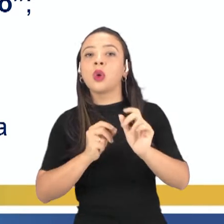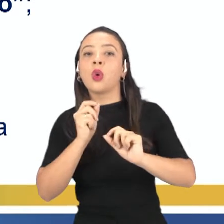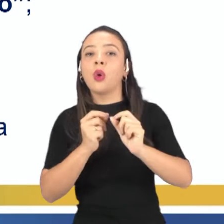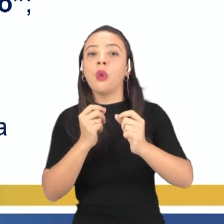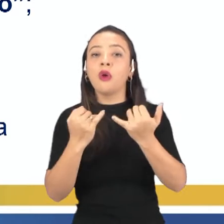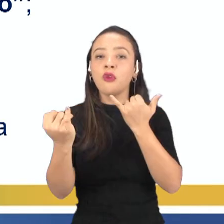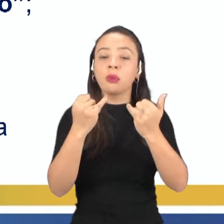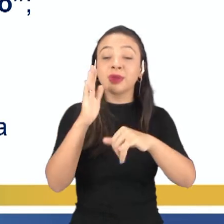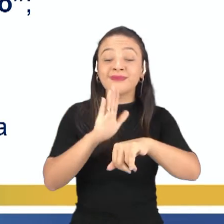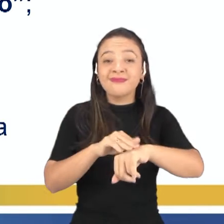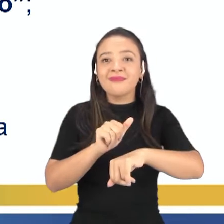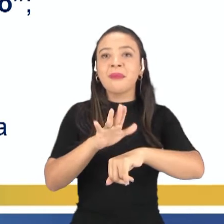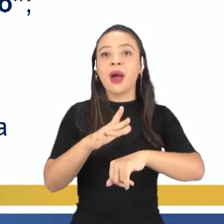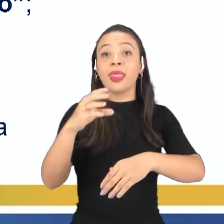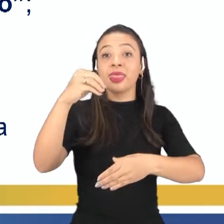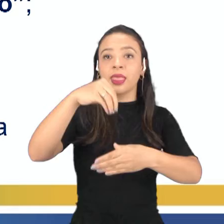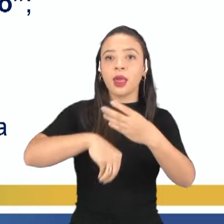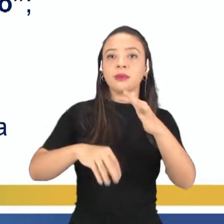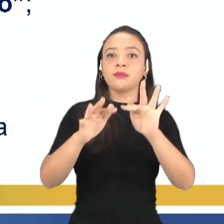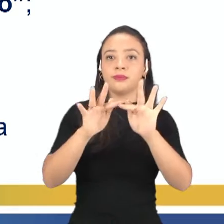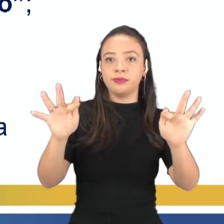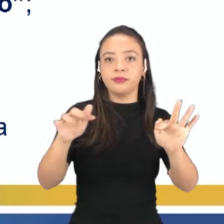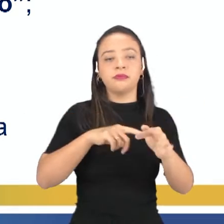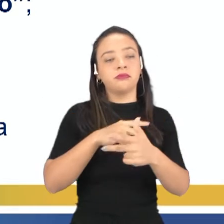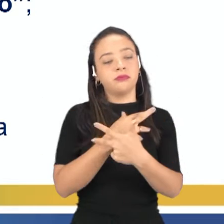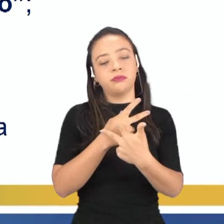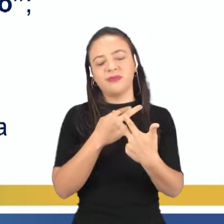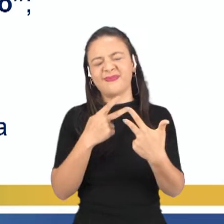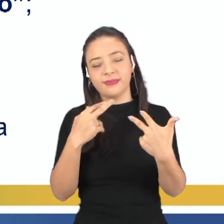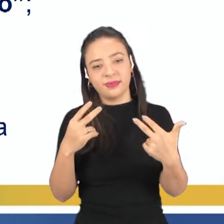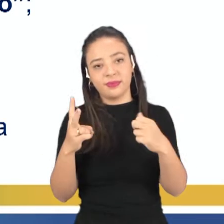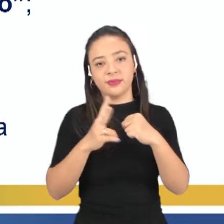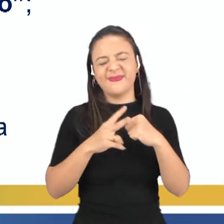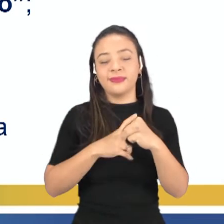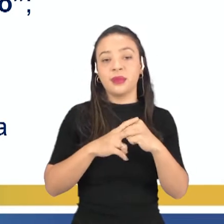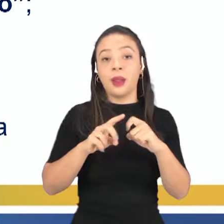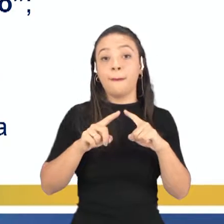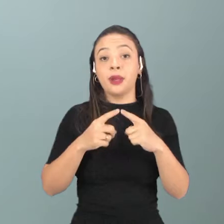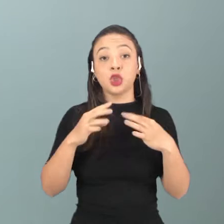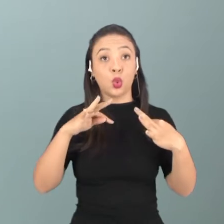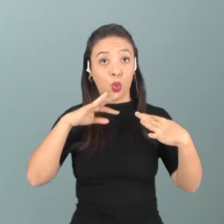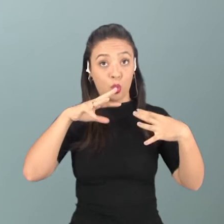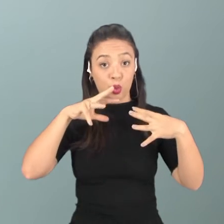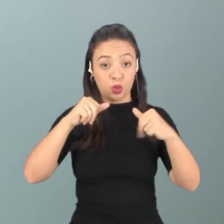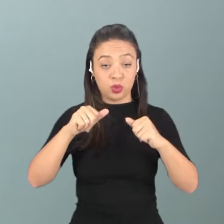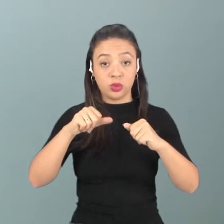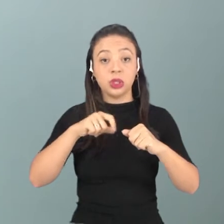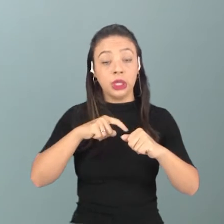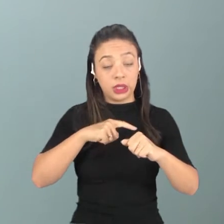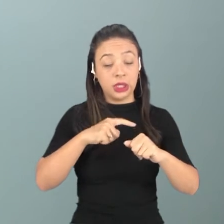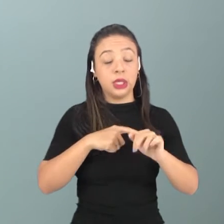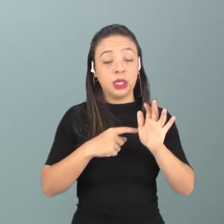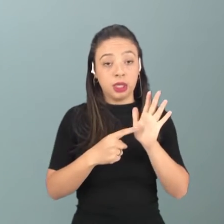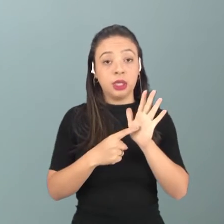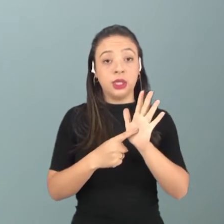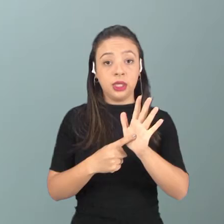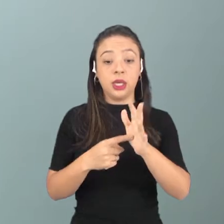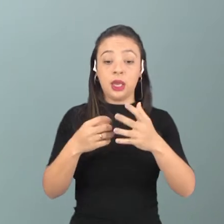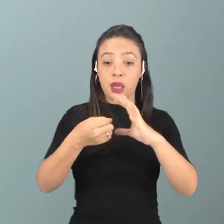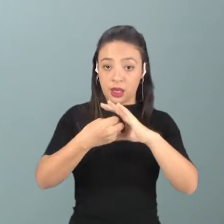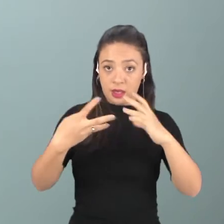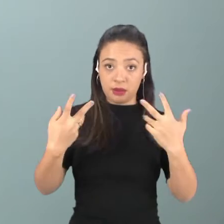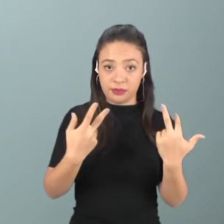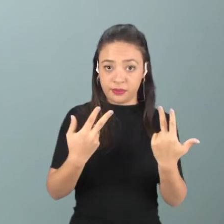coisa específica. E a gente tem vários verbos modais, mas todos esses verbos modais apresentam essas mesmas características que